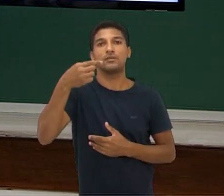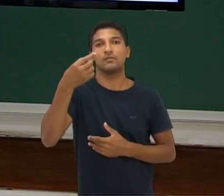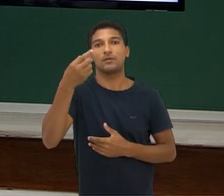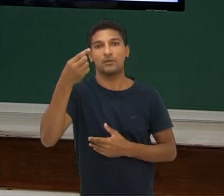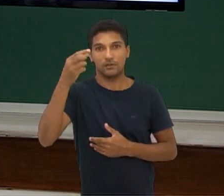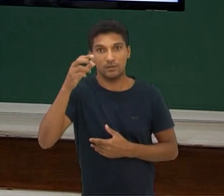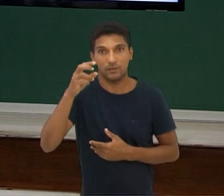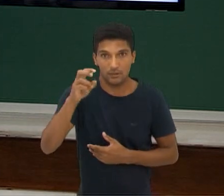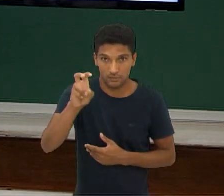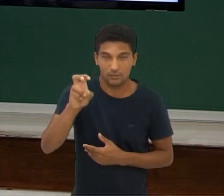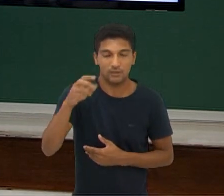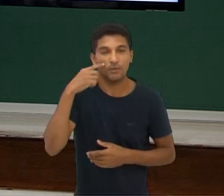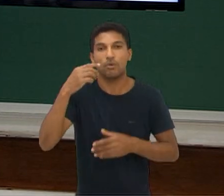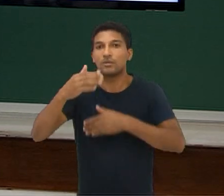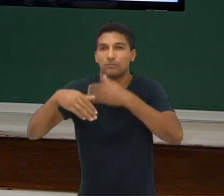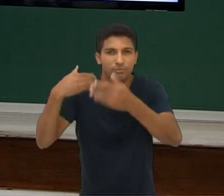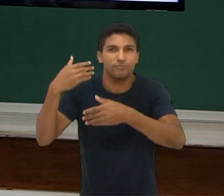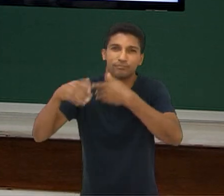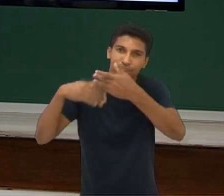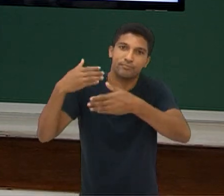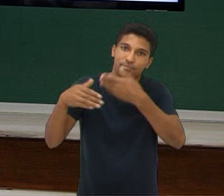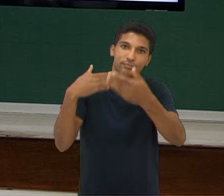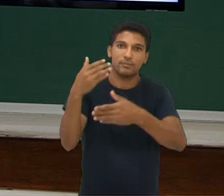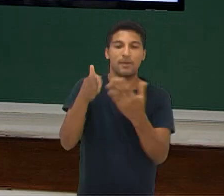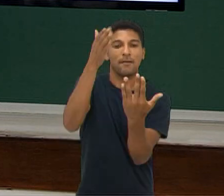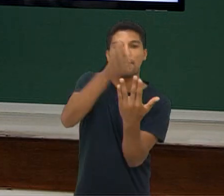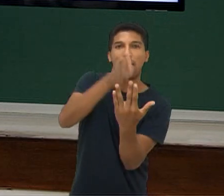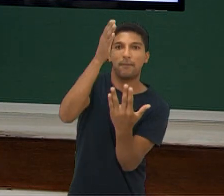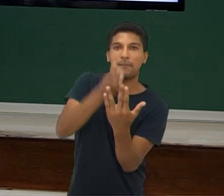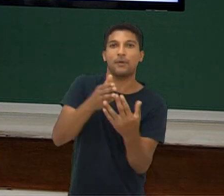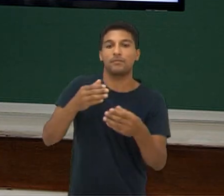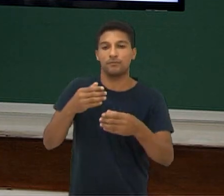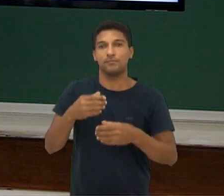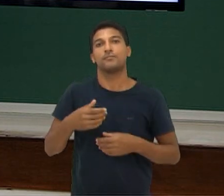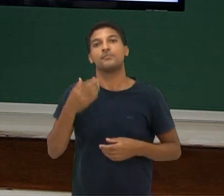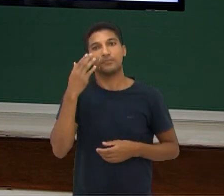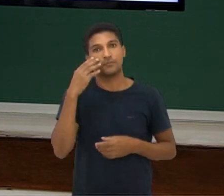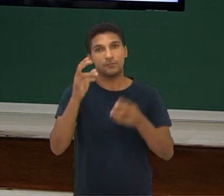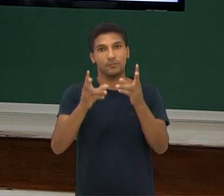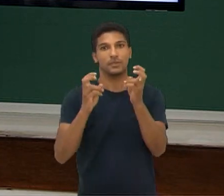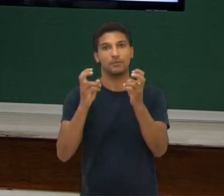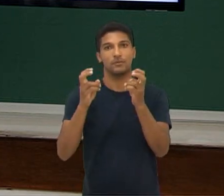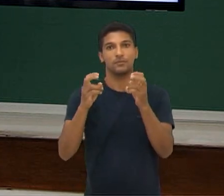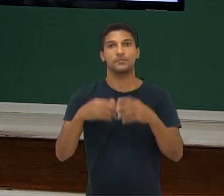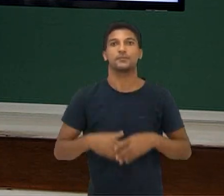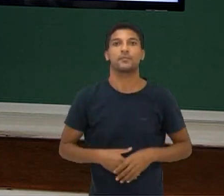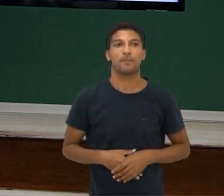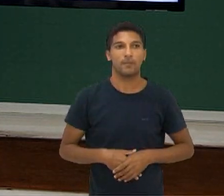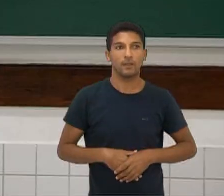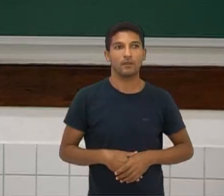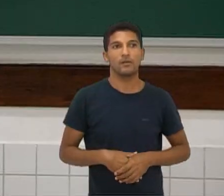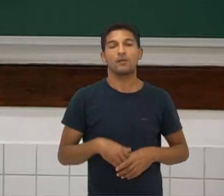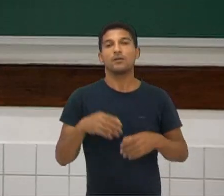6,25, 3, alguma coisa, e por aí vai. Tranquilo? E assim a gente vai caminhando.